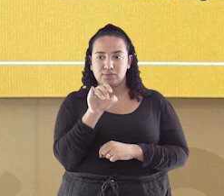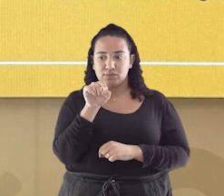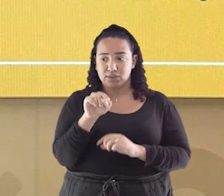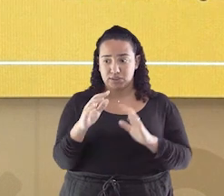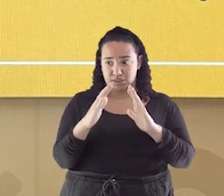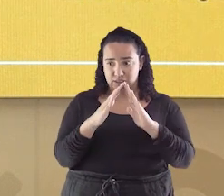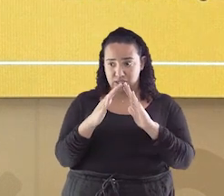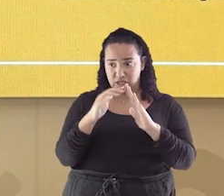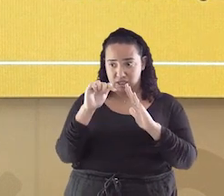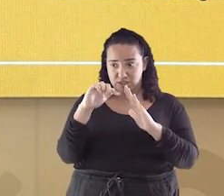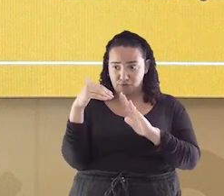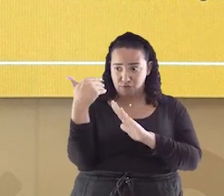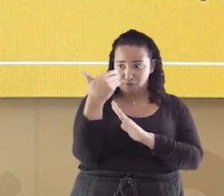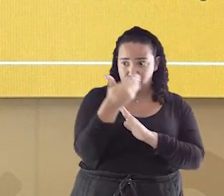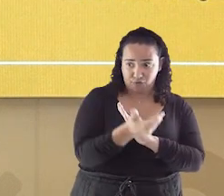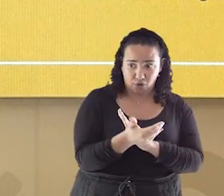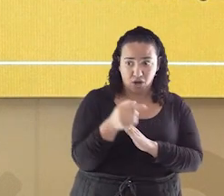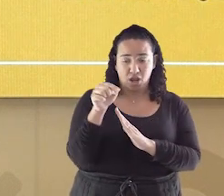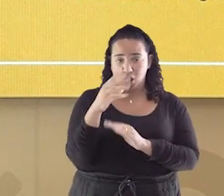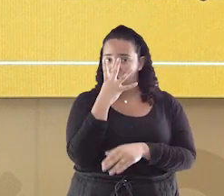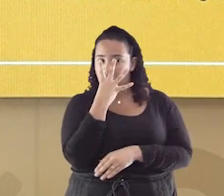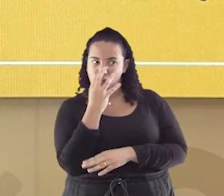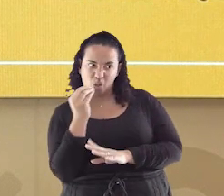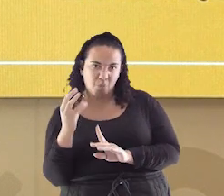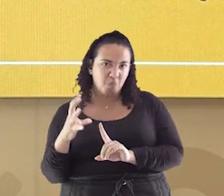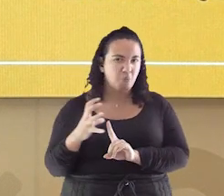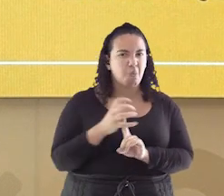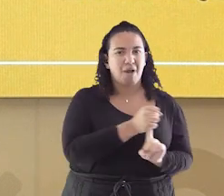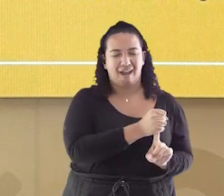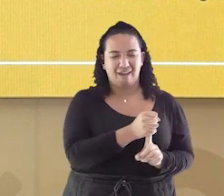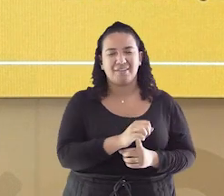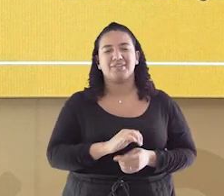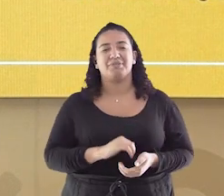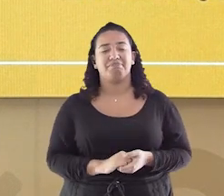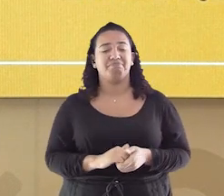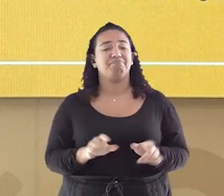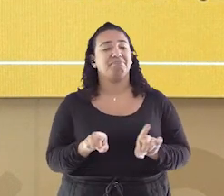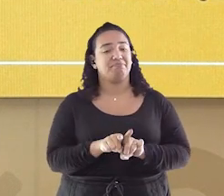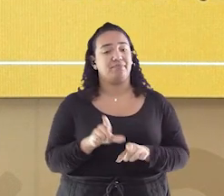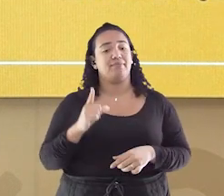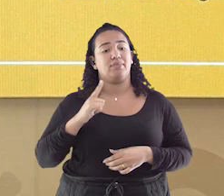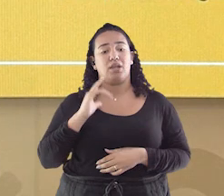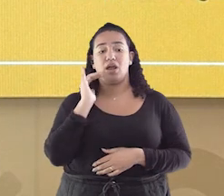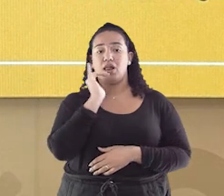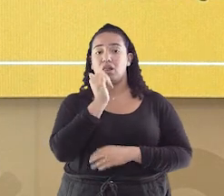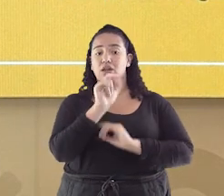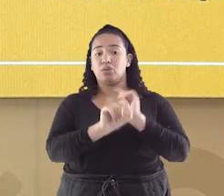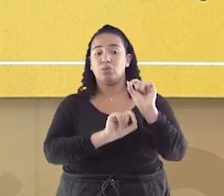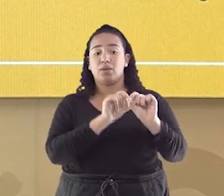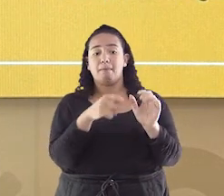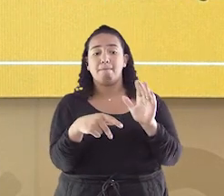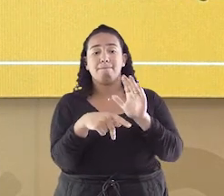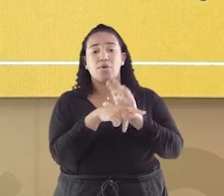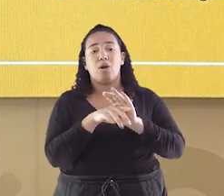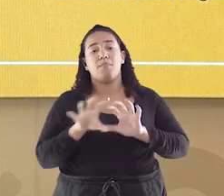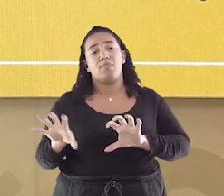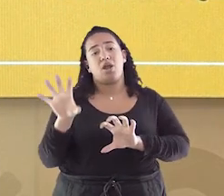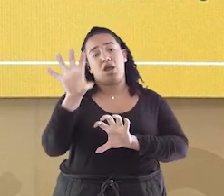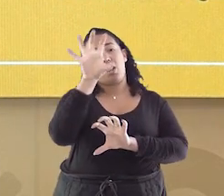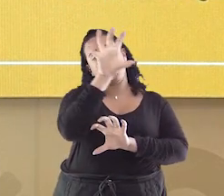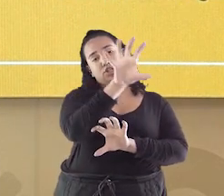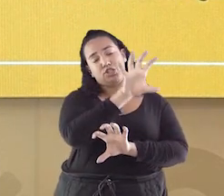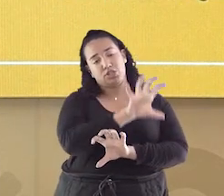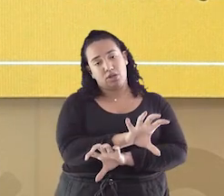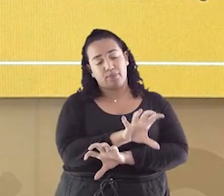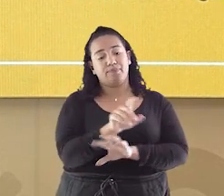quem estiver fora de casa tarde da noite. E também existem lendas que são mais conhecidas em regiões específicas do Brasil,